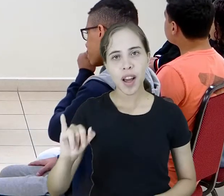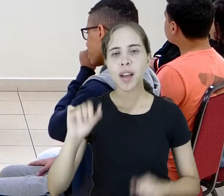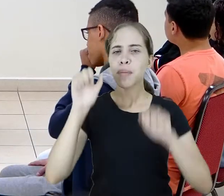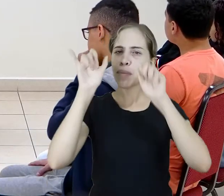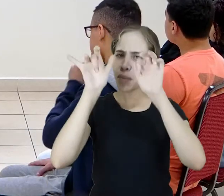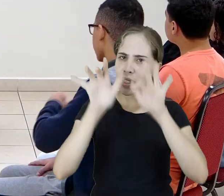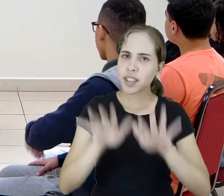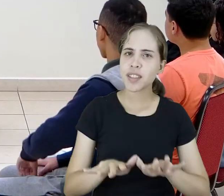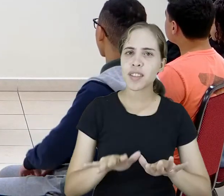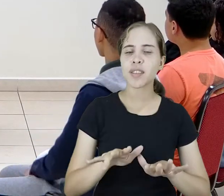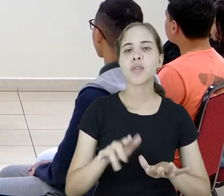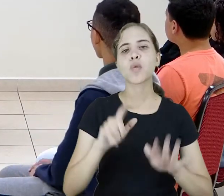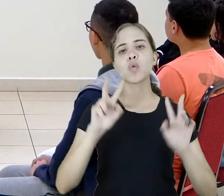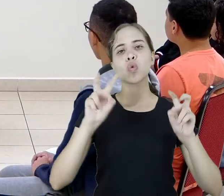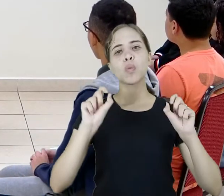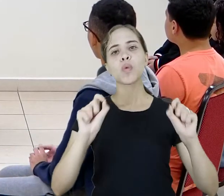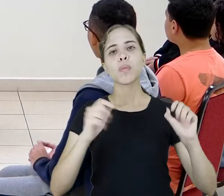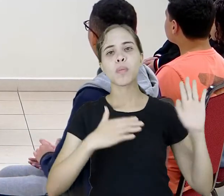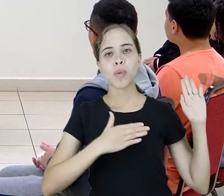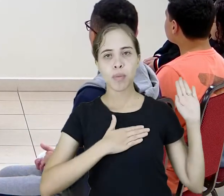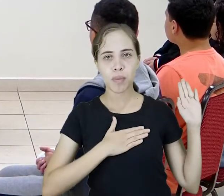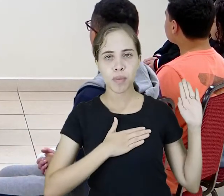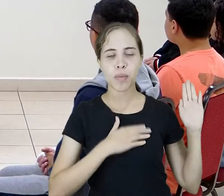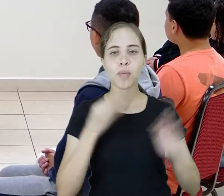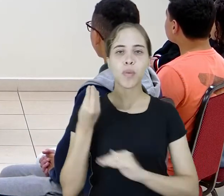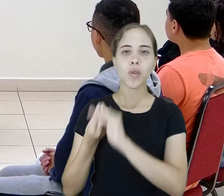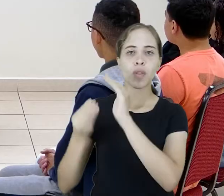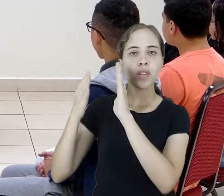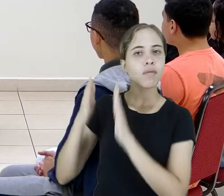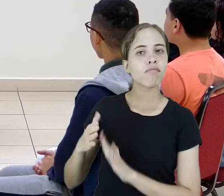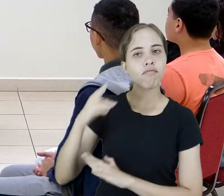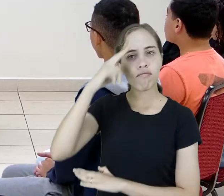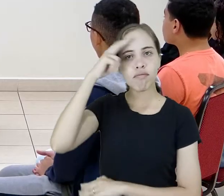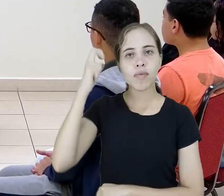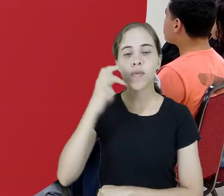bênçãos prometidas por nosso querido profeta Presidente Nelson.